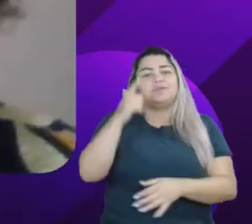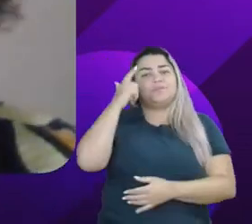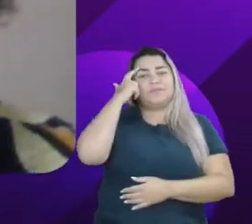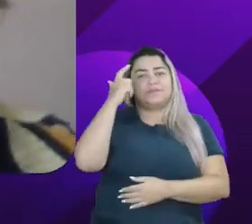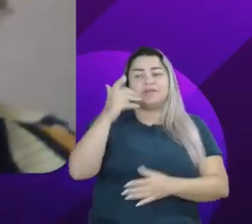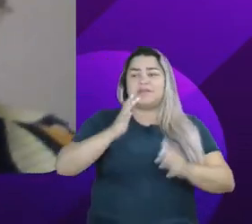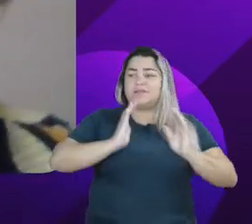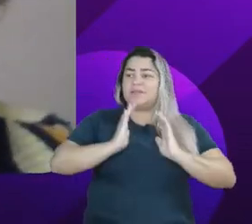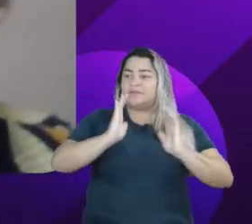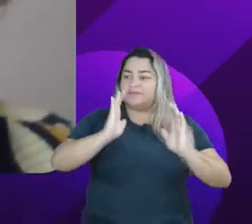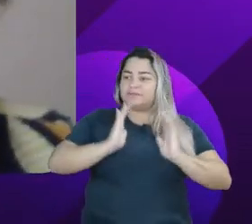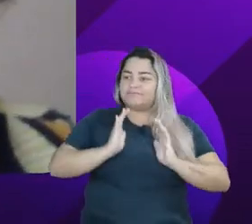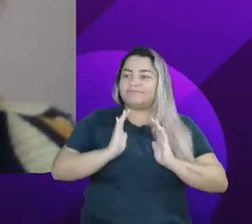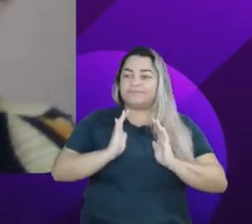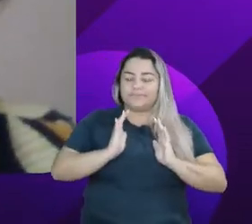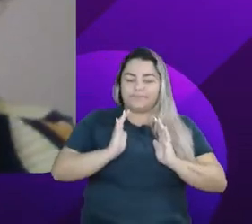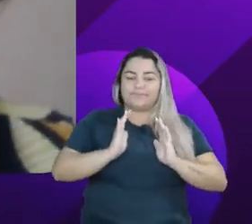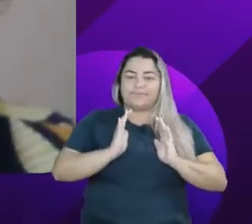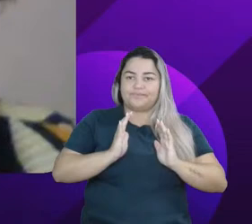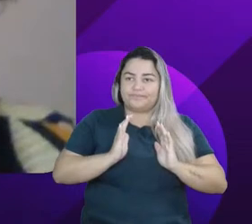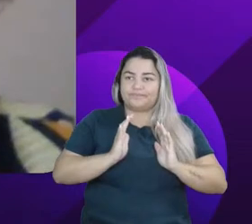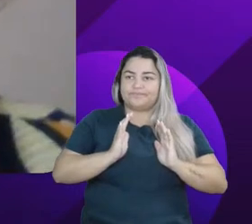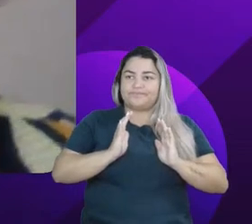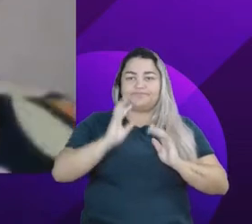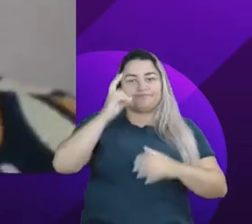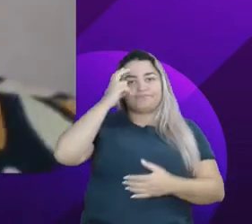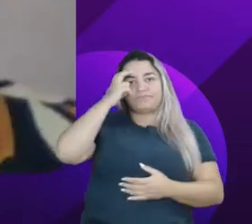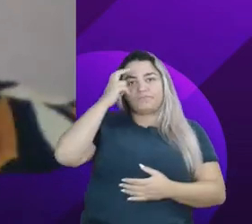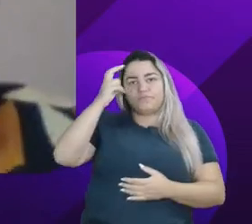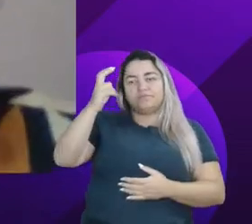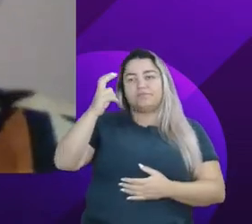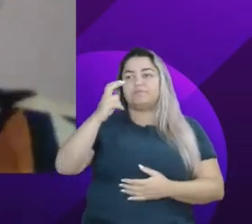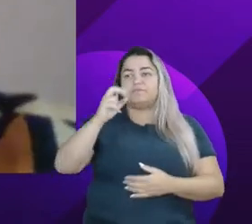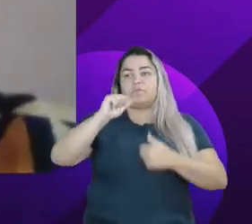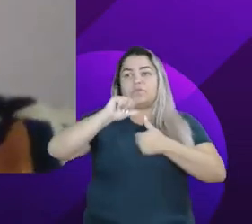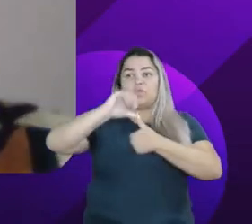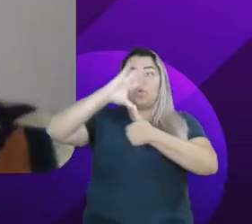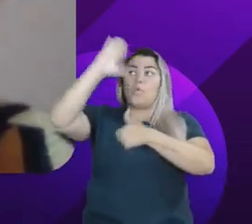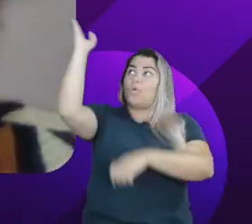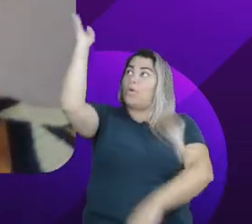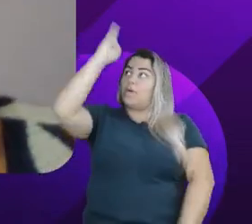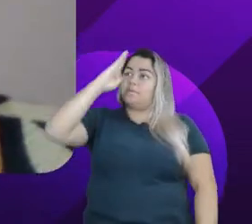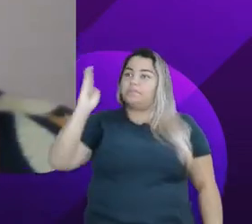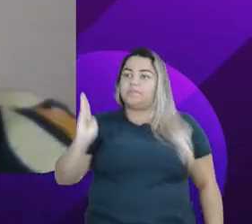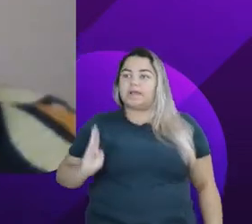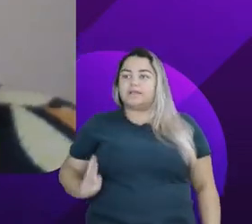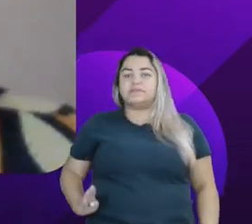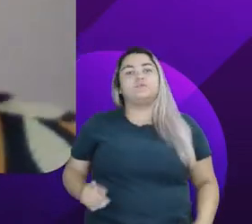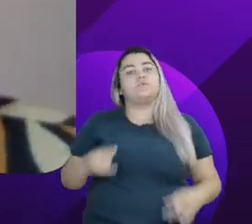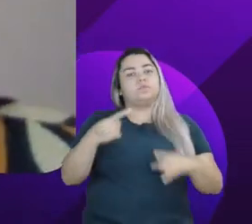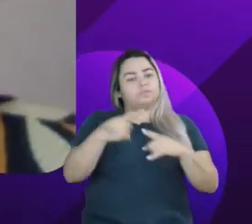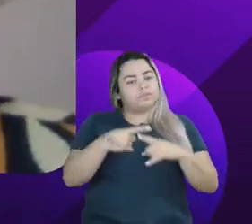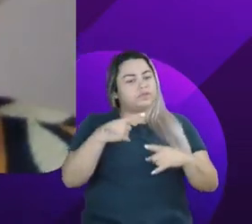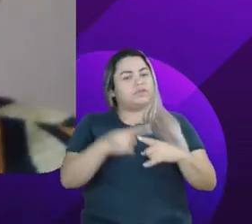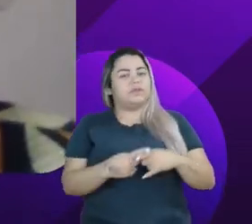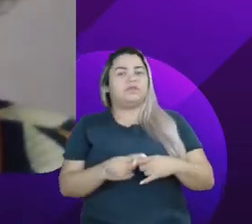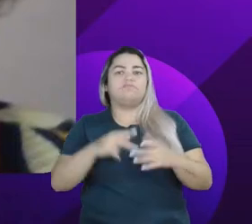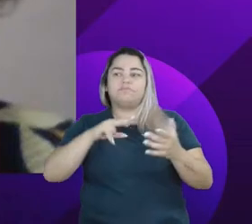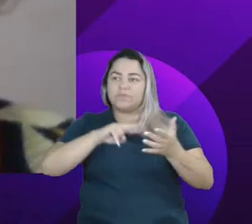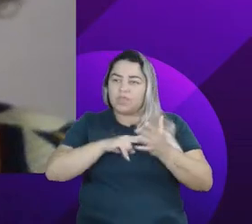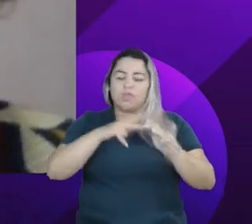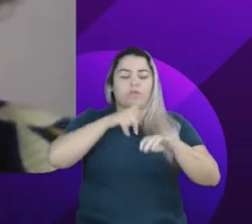A riqueza cultural desse continente chamado Brasil, porque o Brasil é isso, né? É